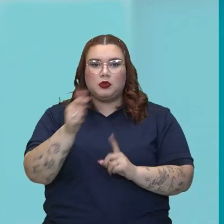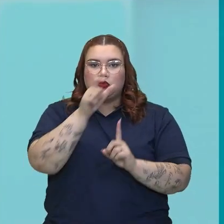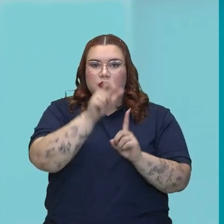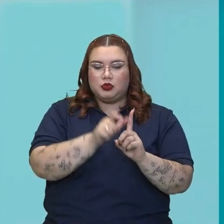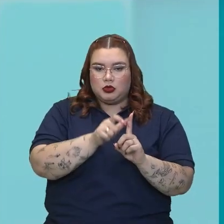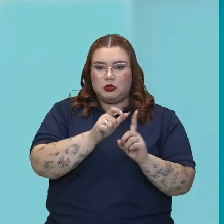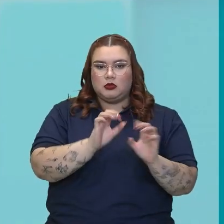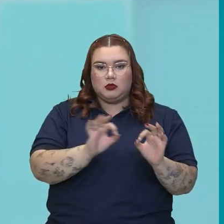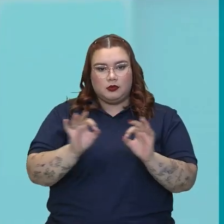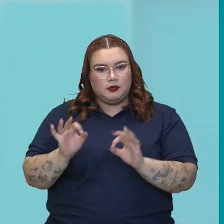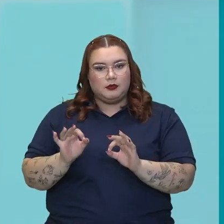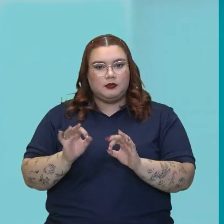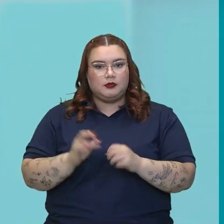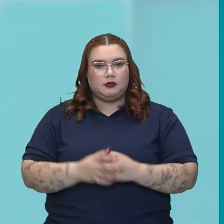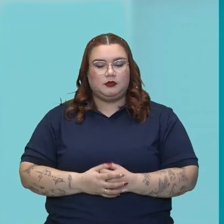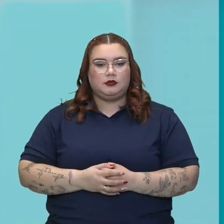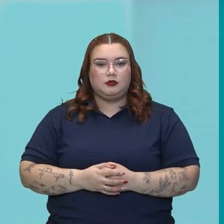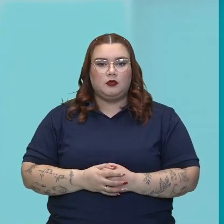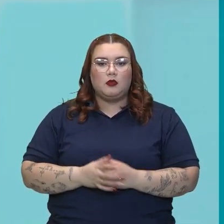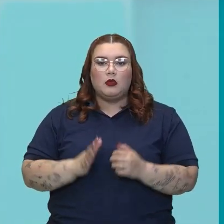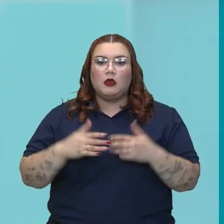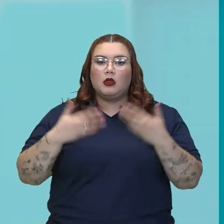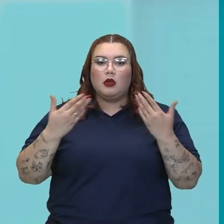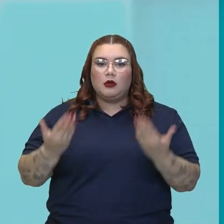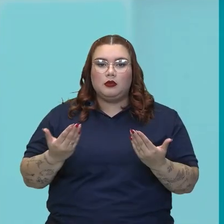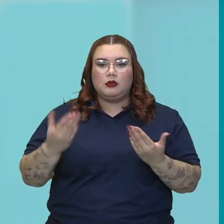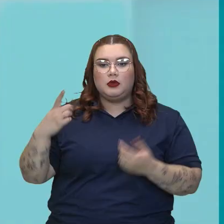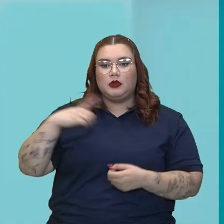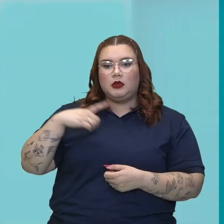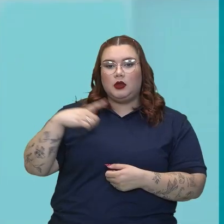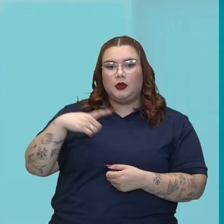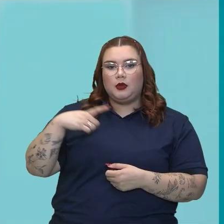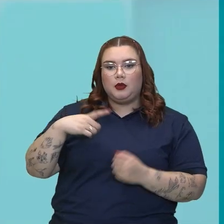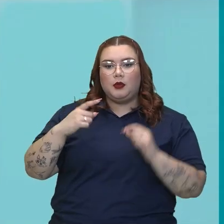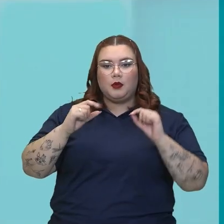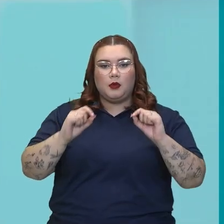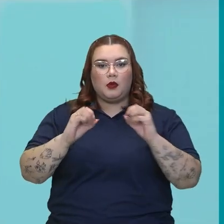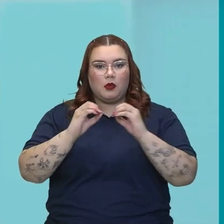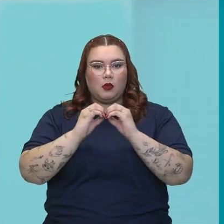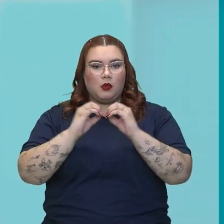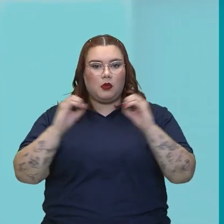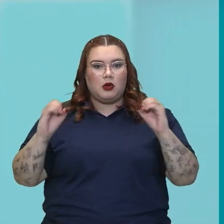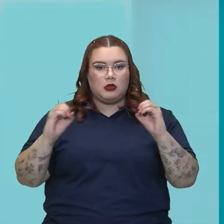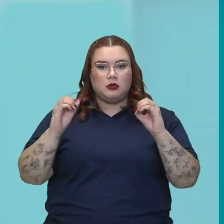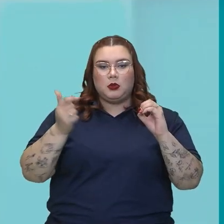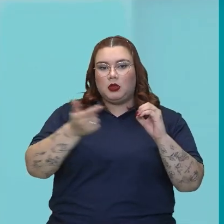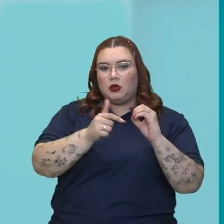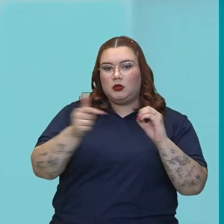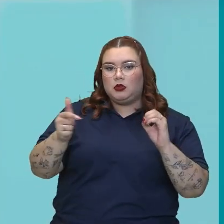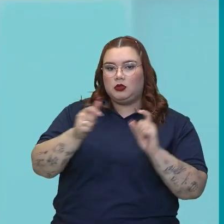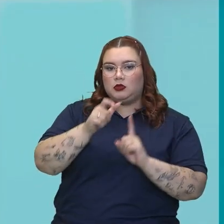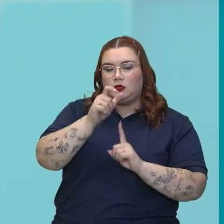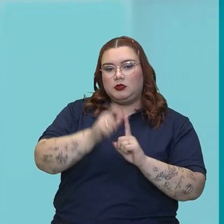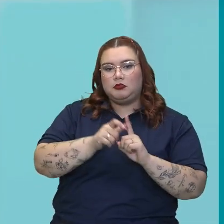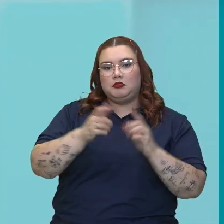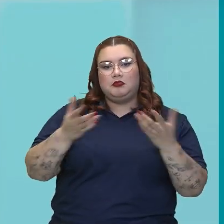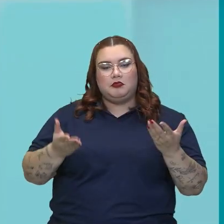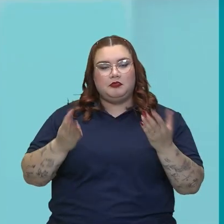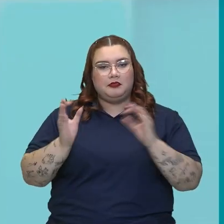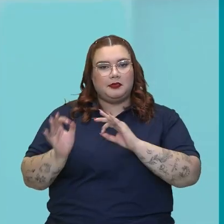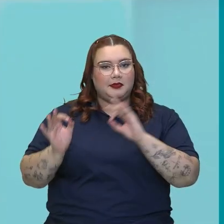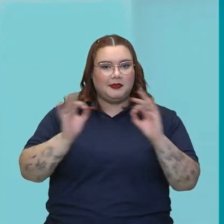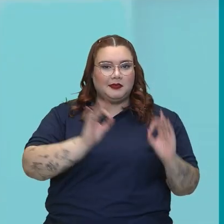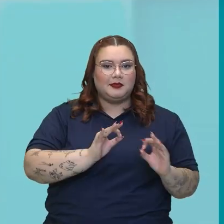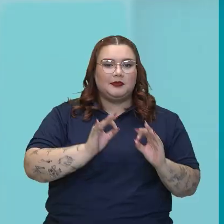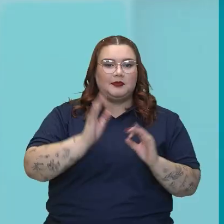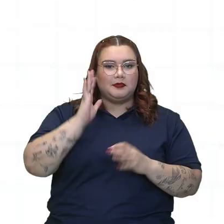colocar assim. E aí, nesses casos, eu tenho oração sem sujeito. Me acompanhem para compreender